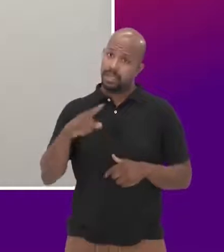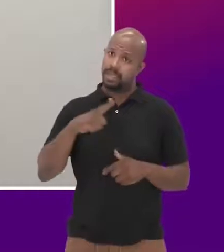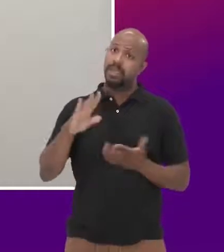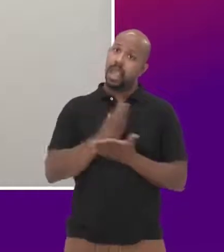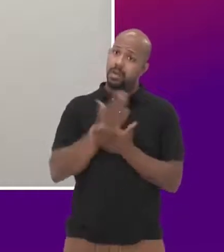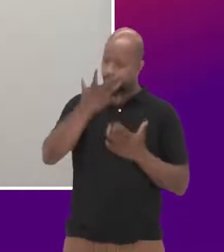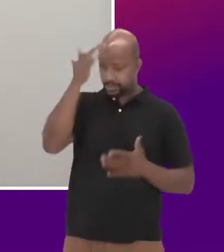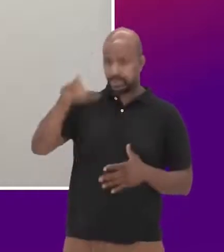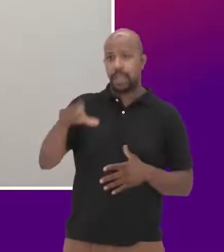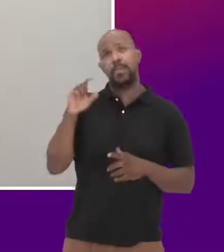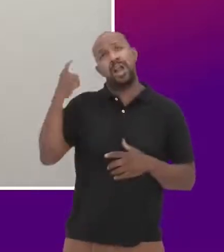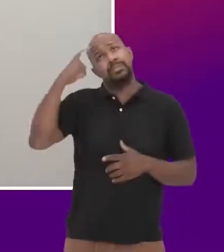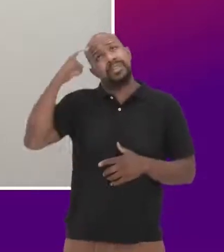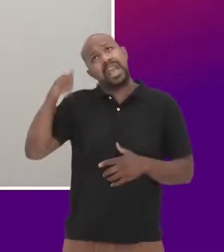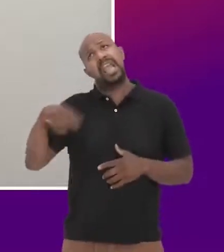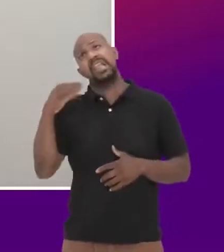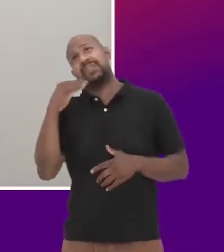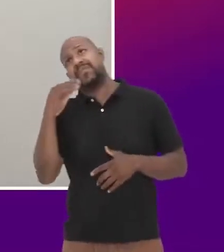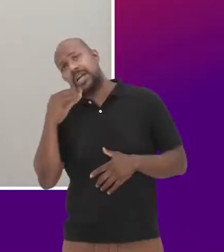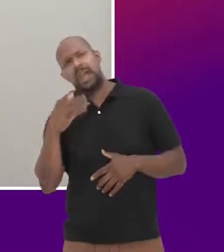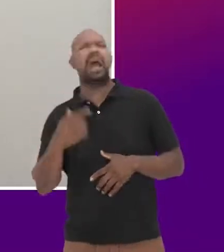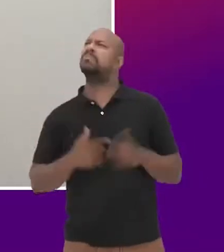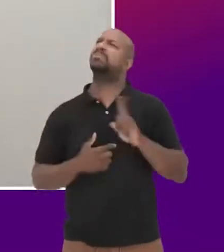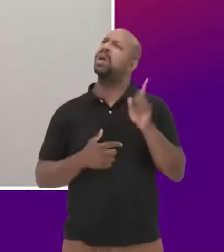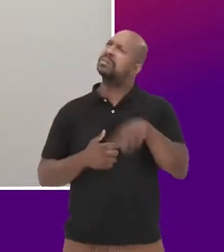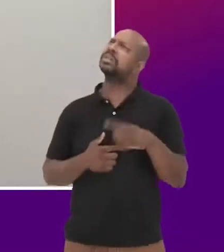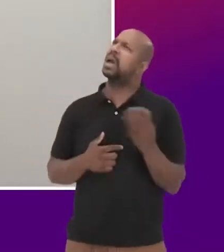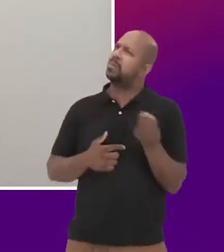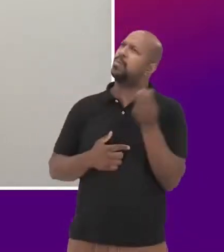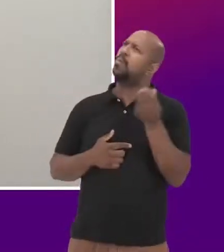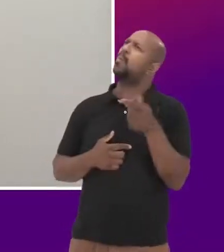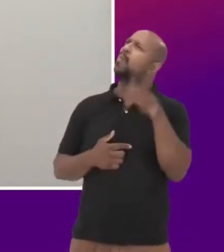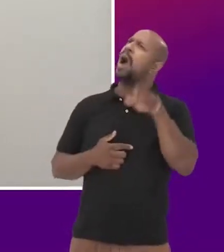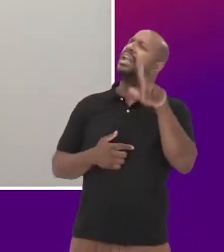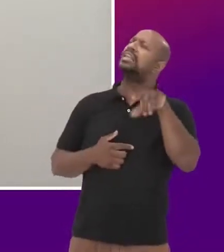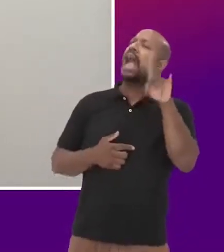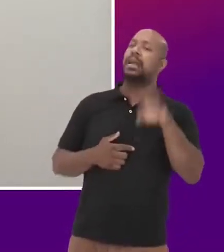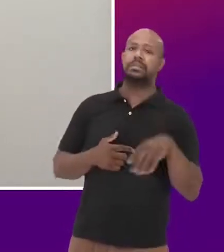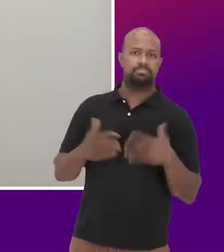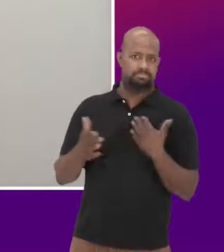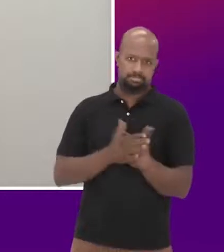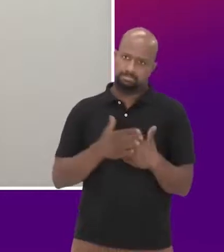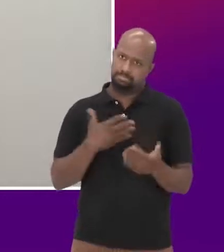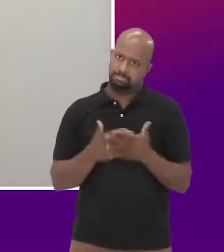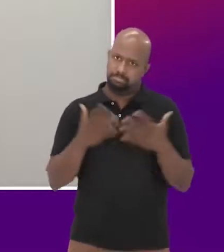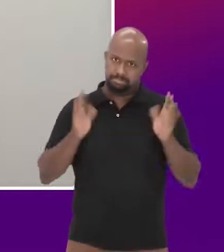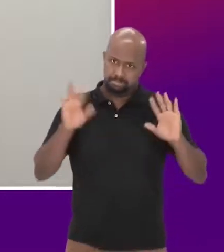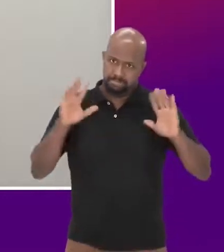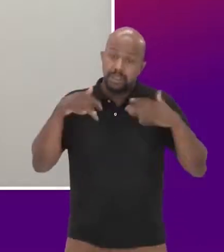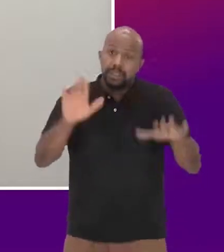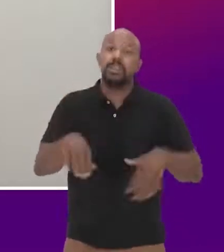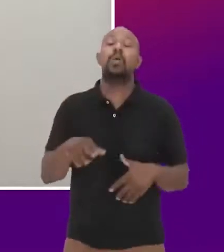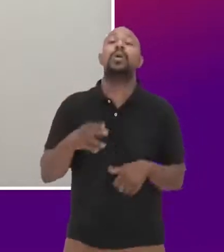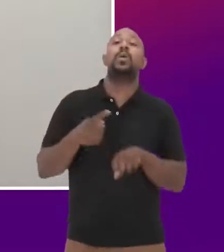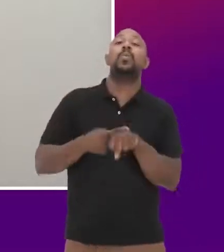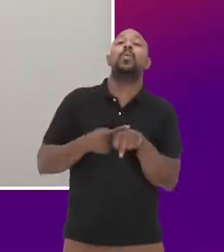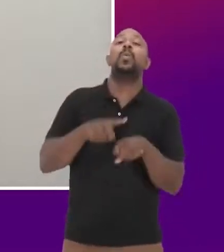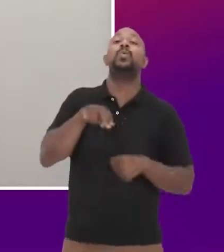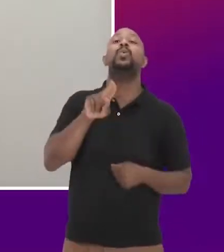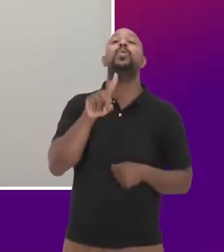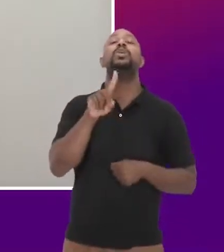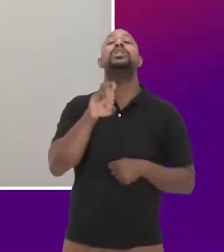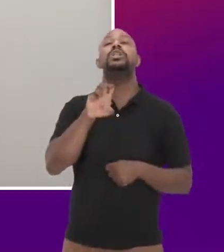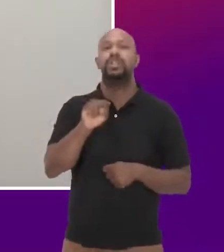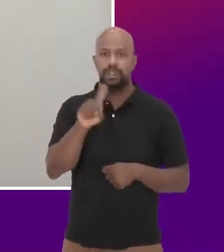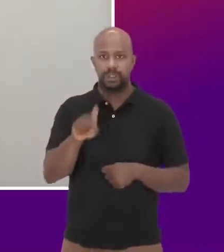gente que pode achar defeito e tem gente que pode achar qualidade. Eu não tenho nada a ver com isso, que são os nudes, que